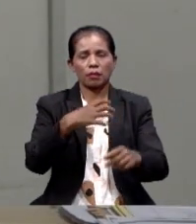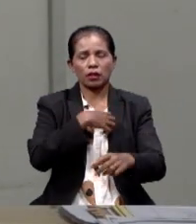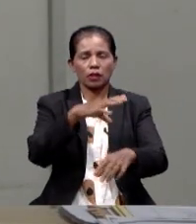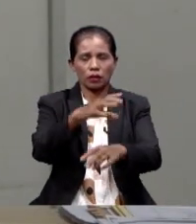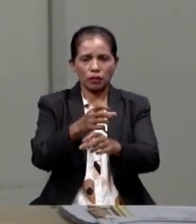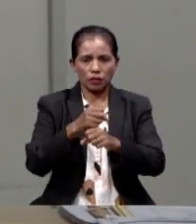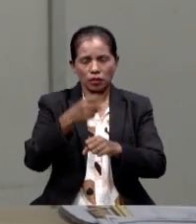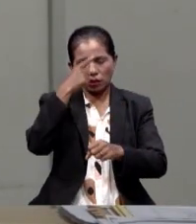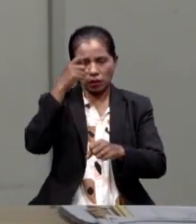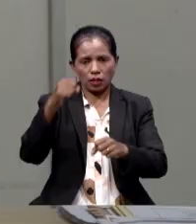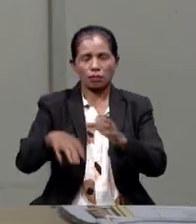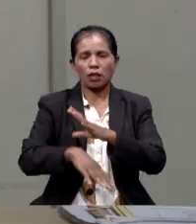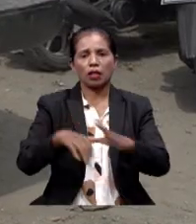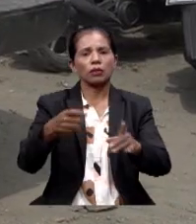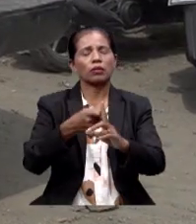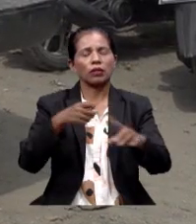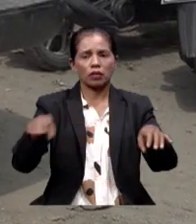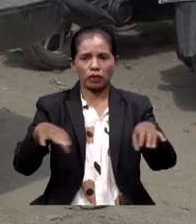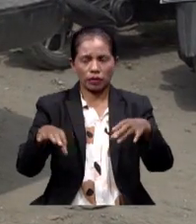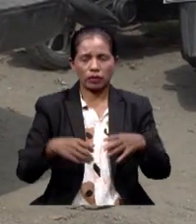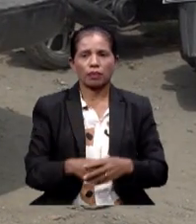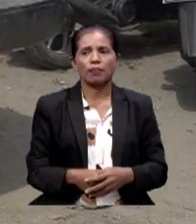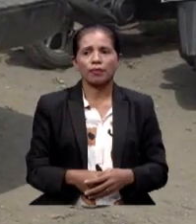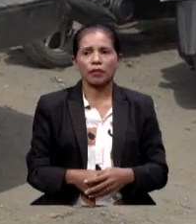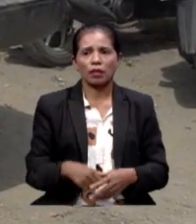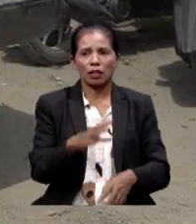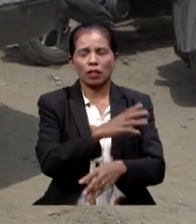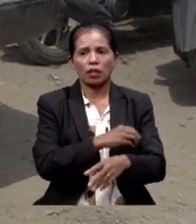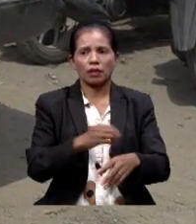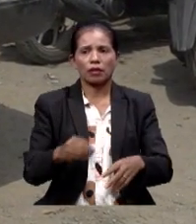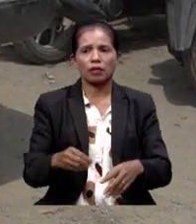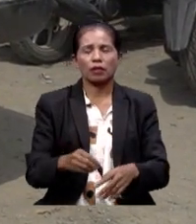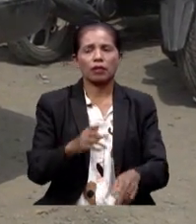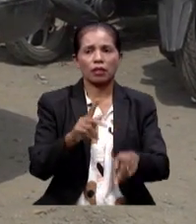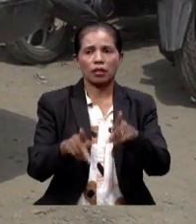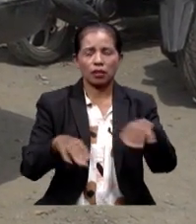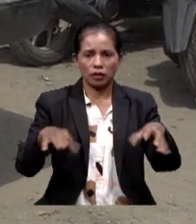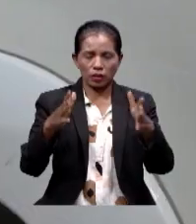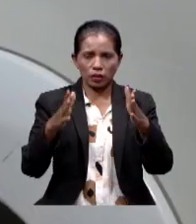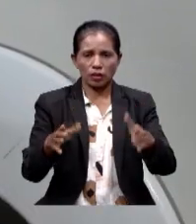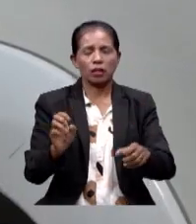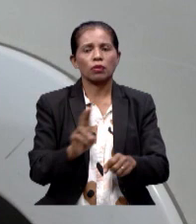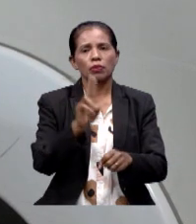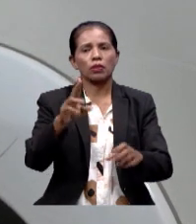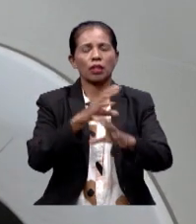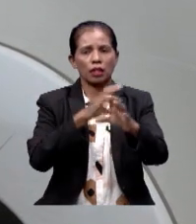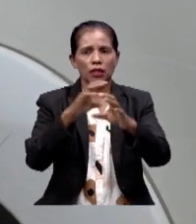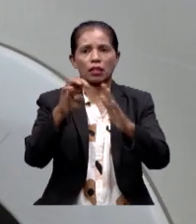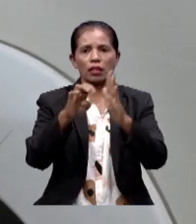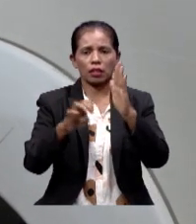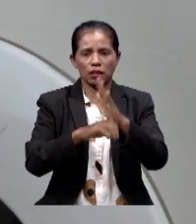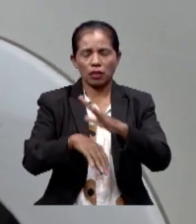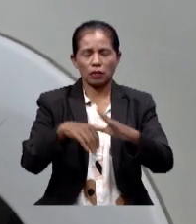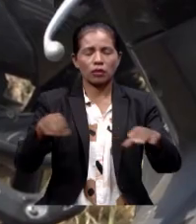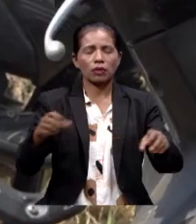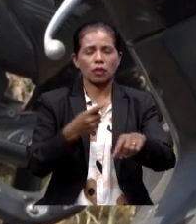também rala o movimento fora Rússia Hora Serviço. Antes, nem na diretiva Irene, bando funcionário Sira atusa careta Estado fora Rússia Hora